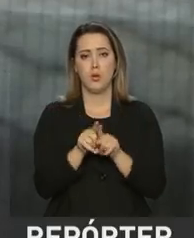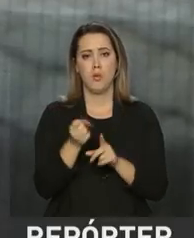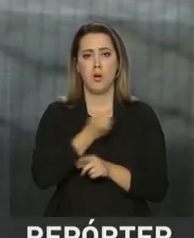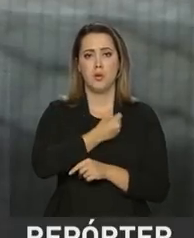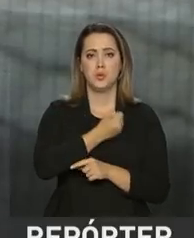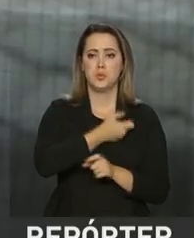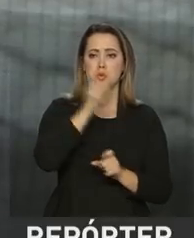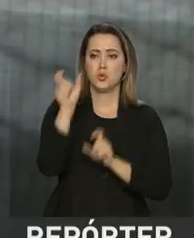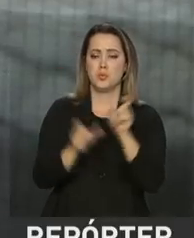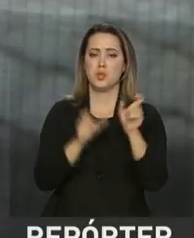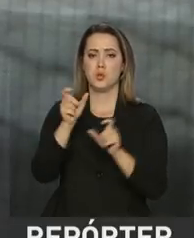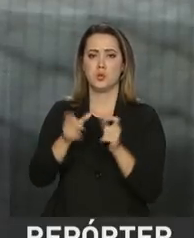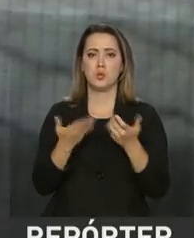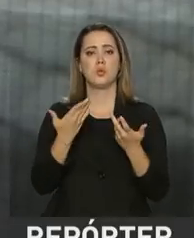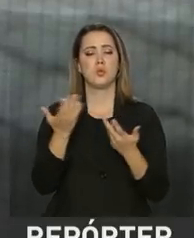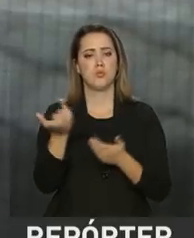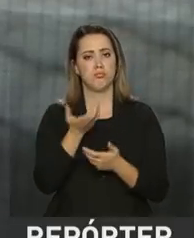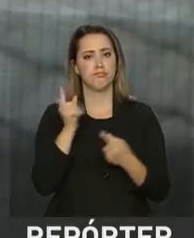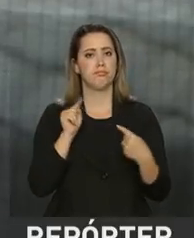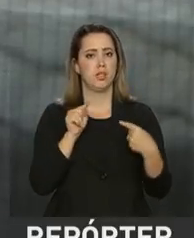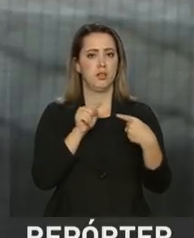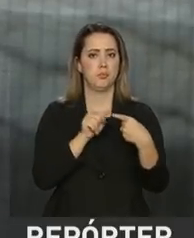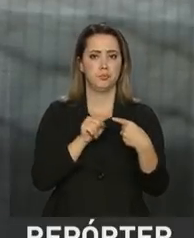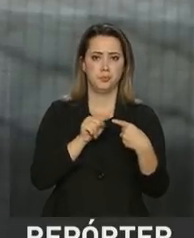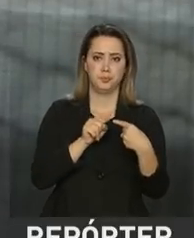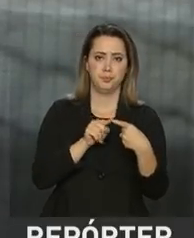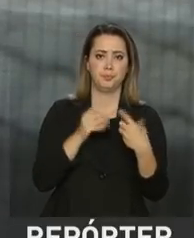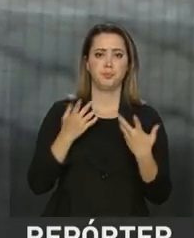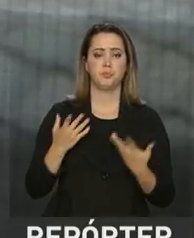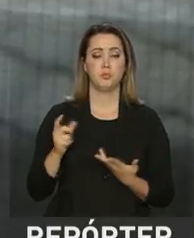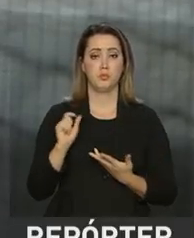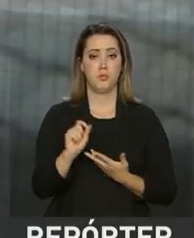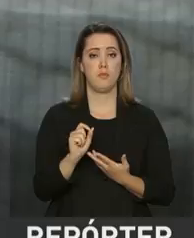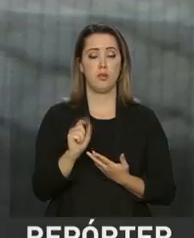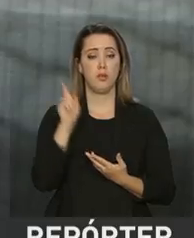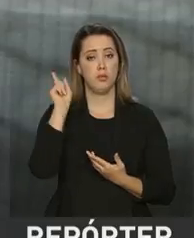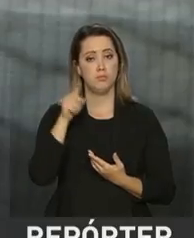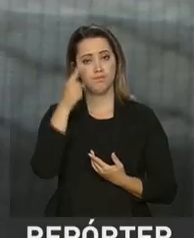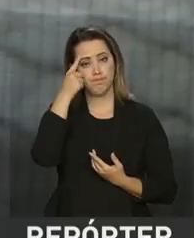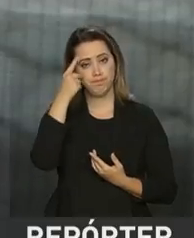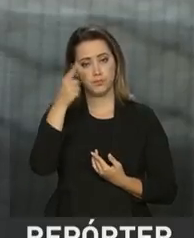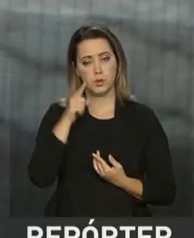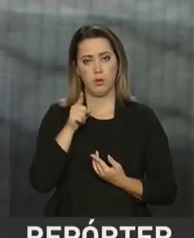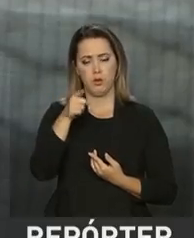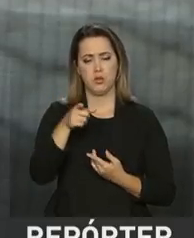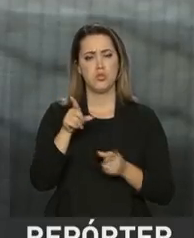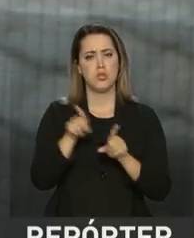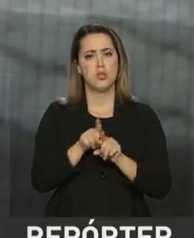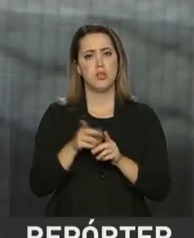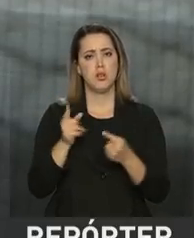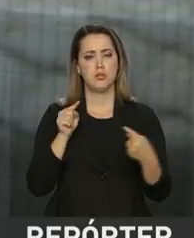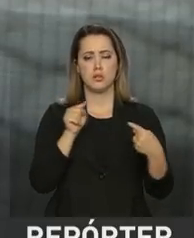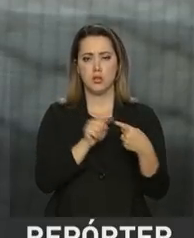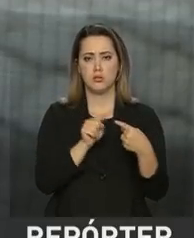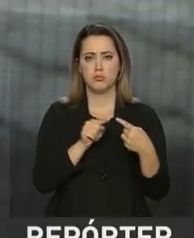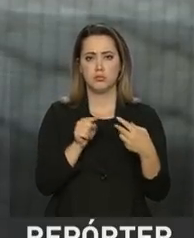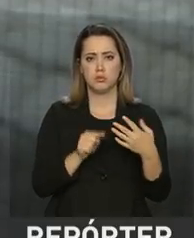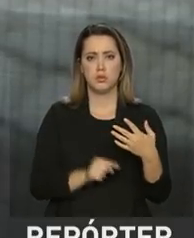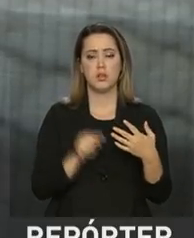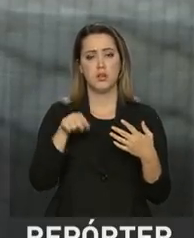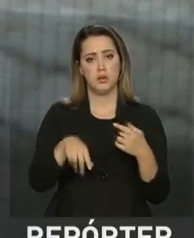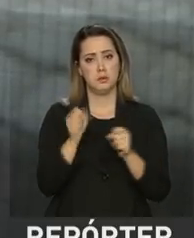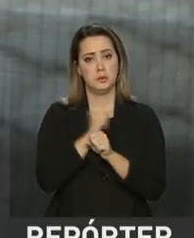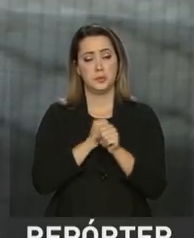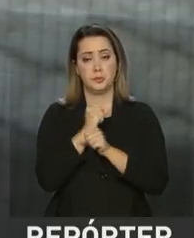número de servidores federais que possam vir a aderir à ideia é que eles façam adesão até o fim